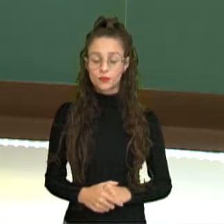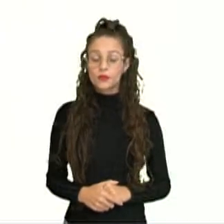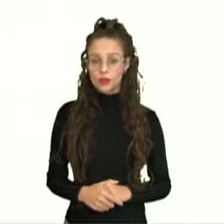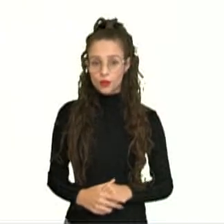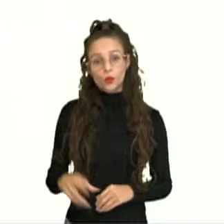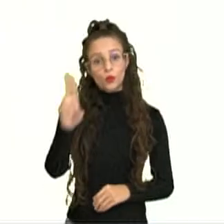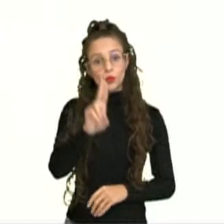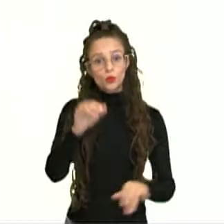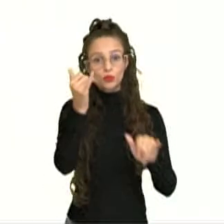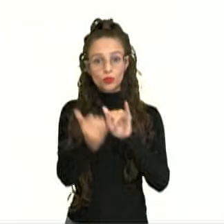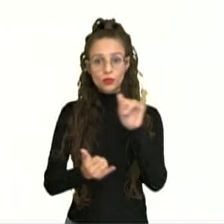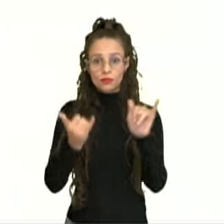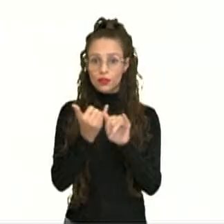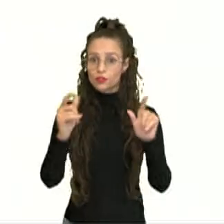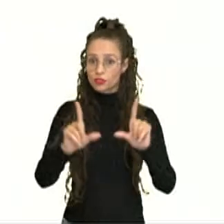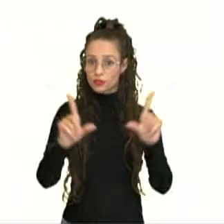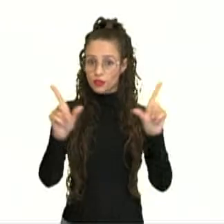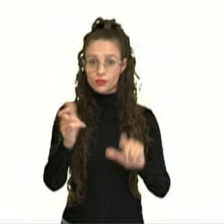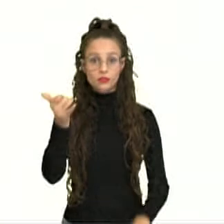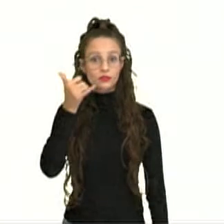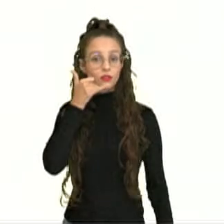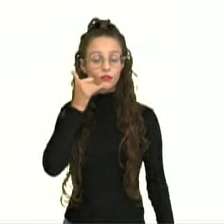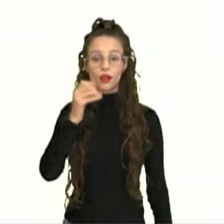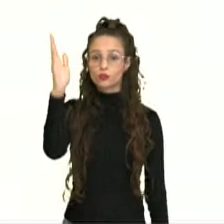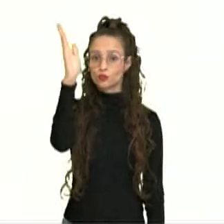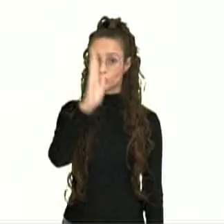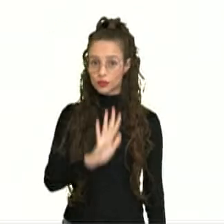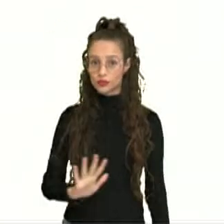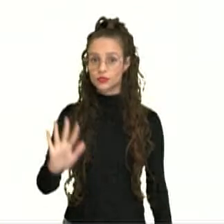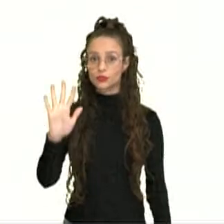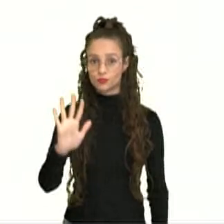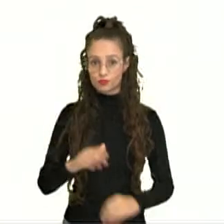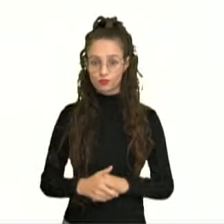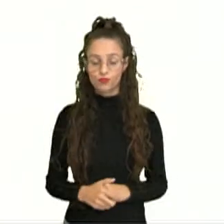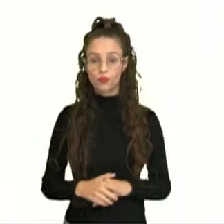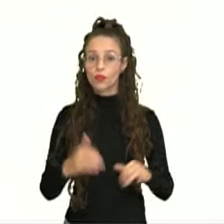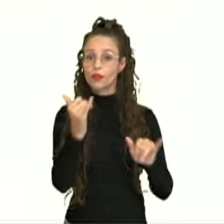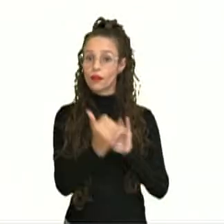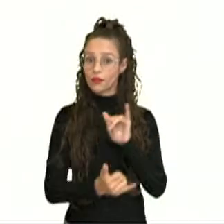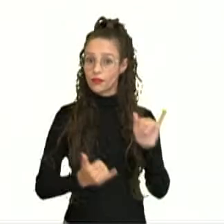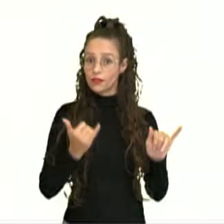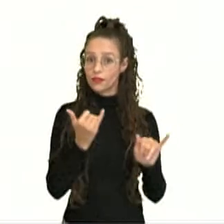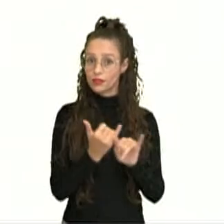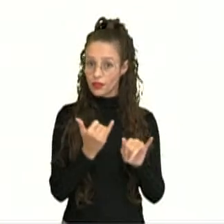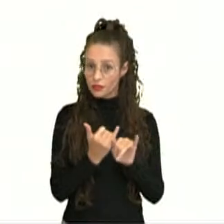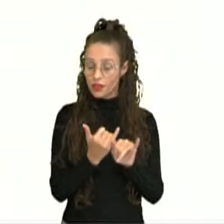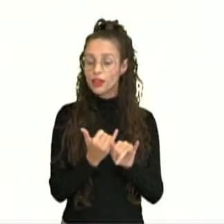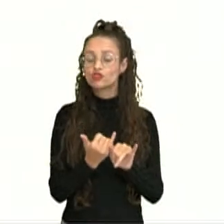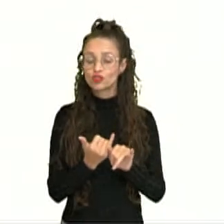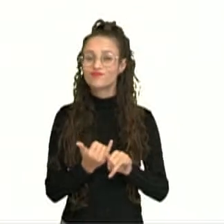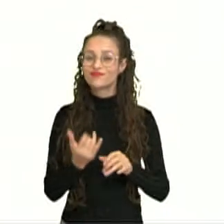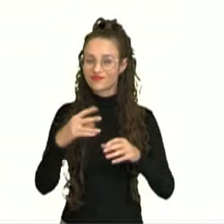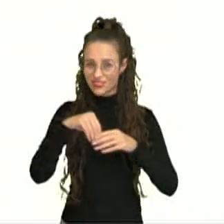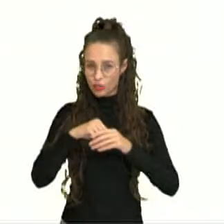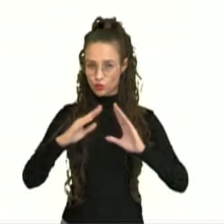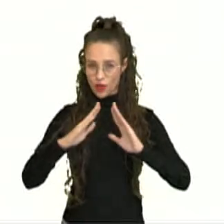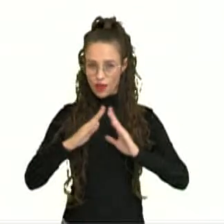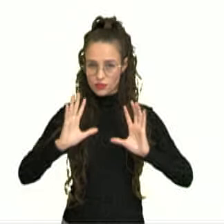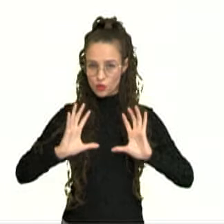Uso de internet, televisão e celular no Brasil. Internet chega a 8 em cada 10